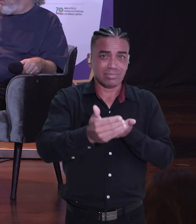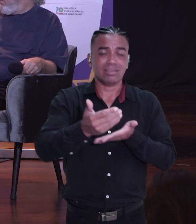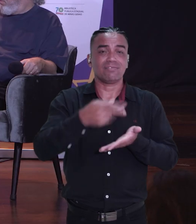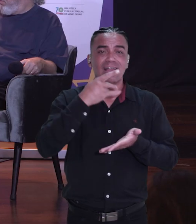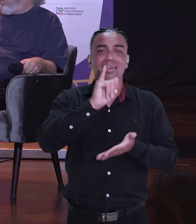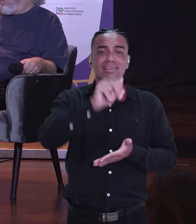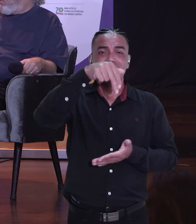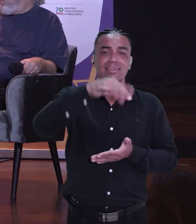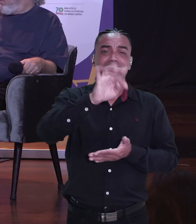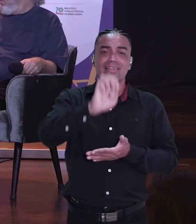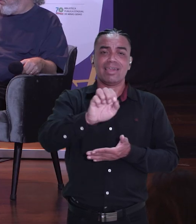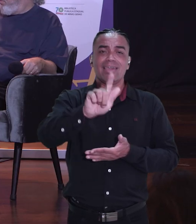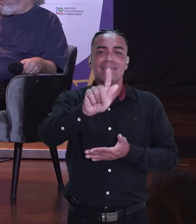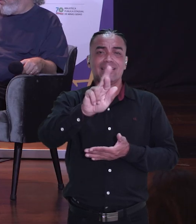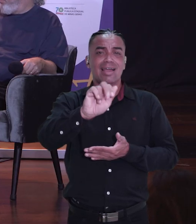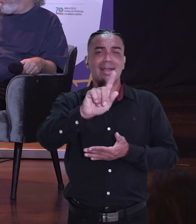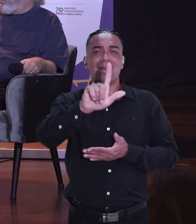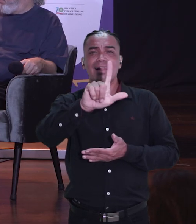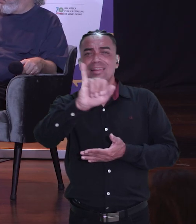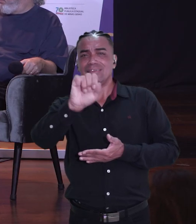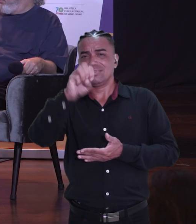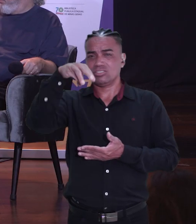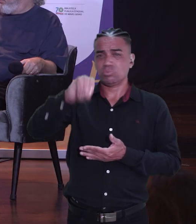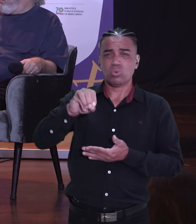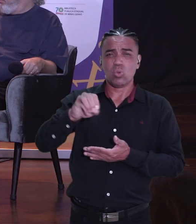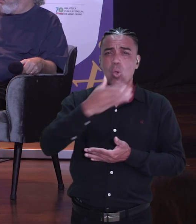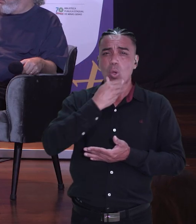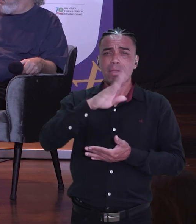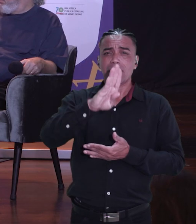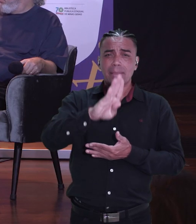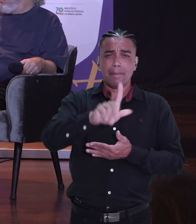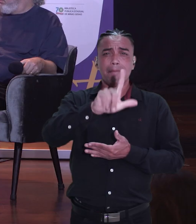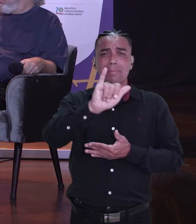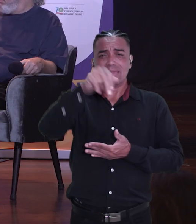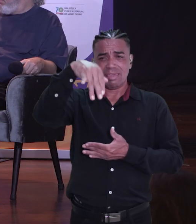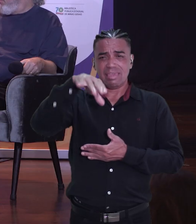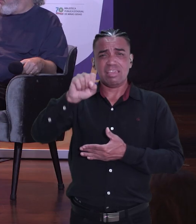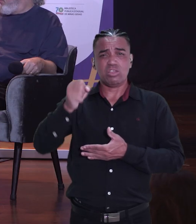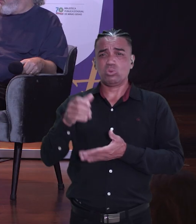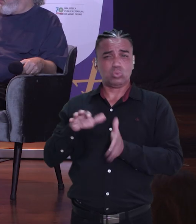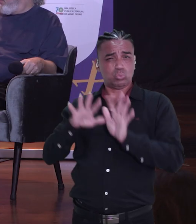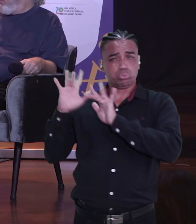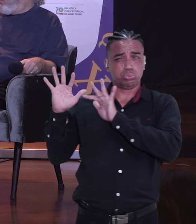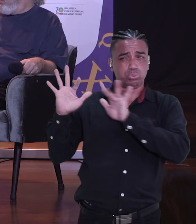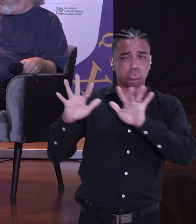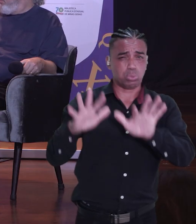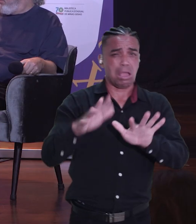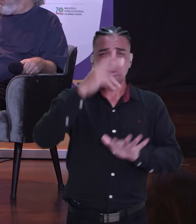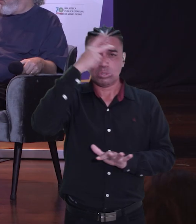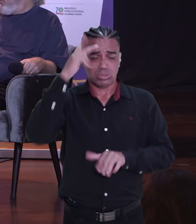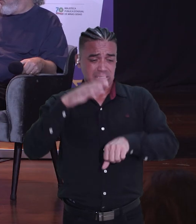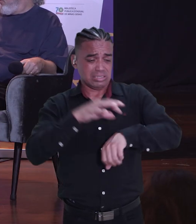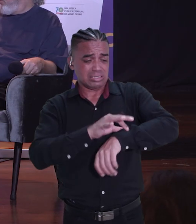que fala do integralismo, né, Plínio Salgado e seu quase 1 milhão de seguidores que ele arrebanhou na época, todo mundo de camisa verde,